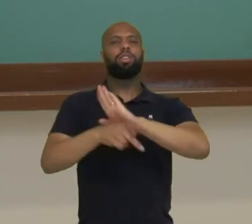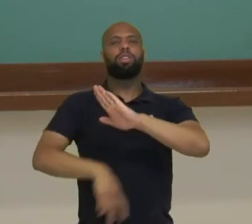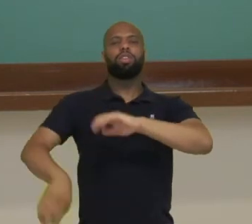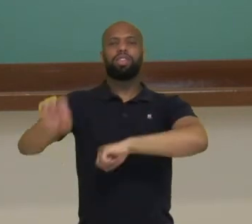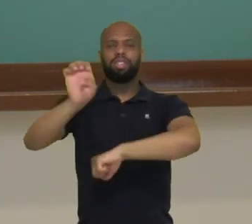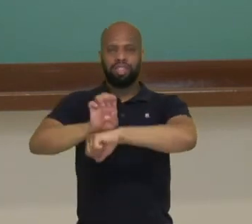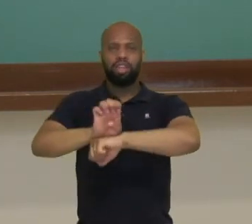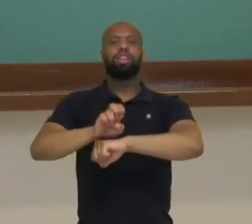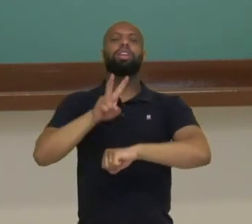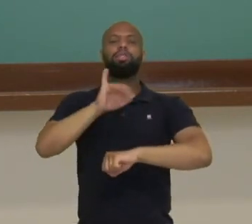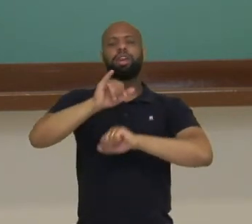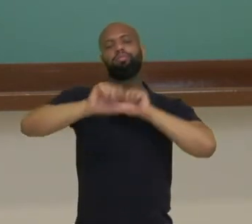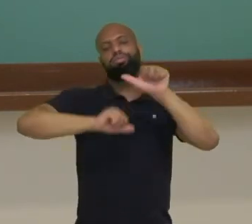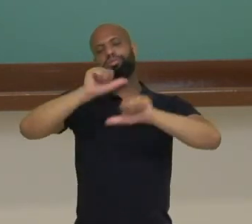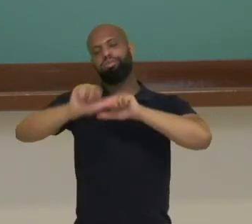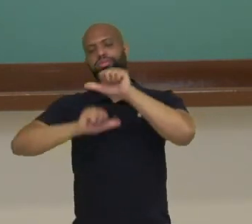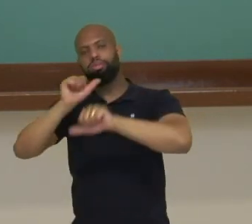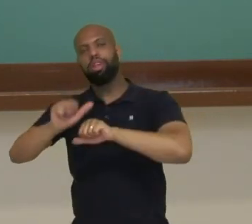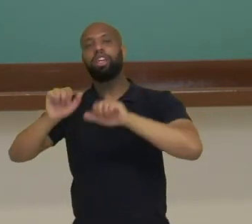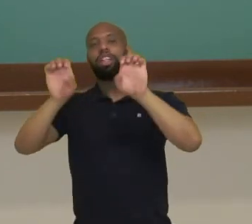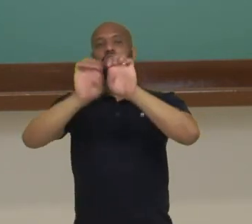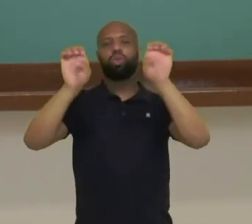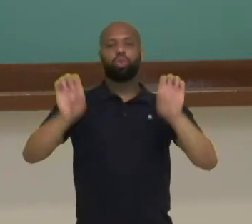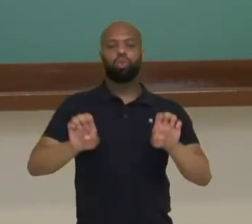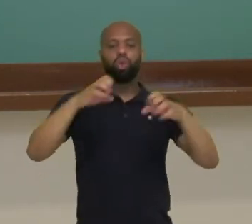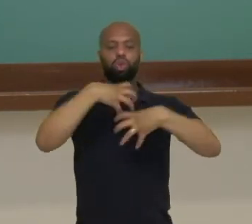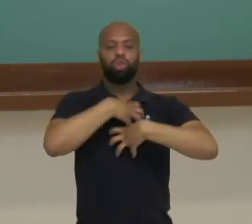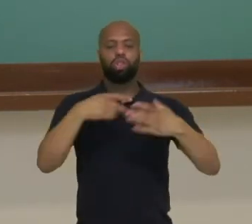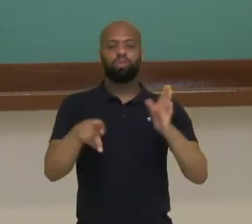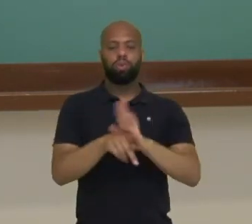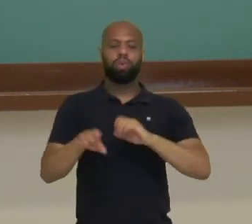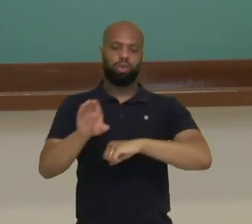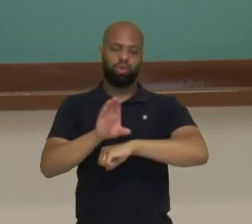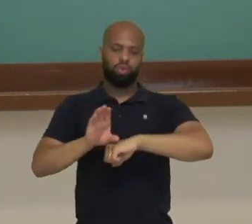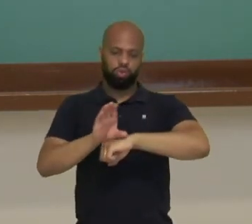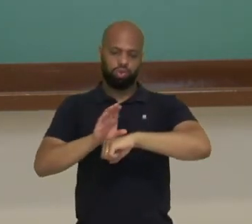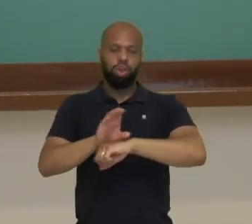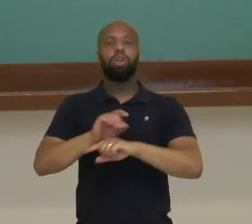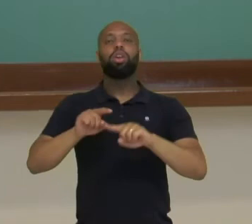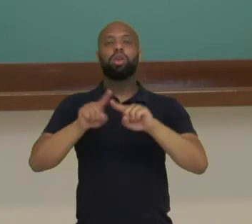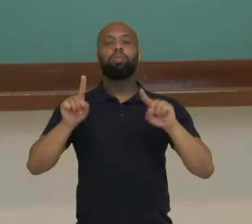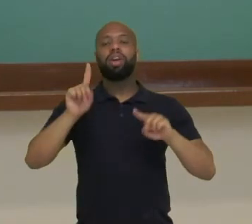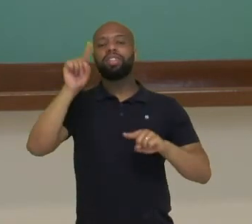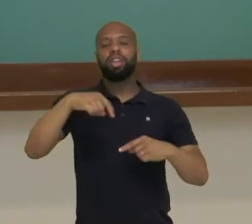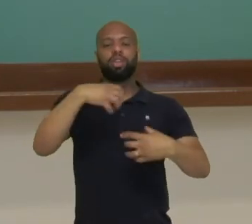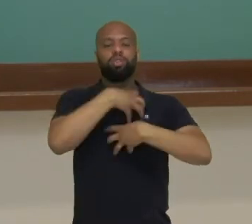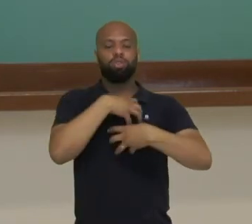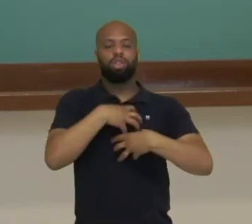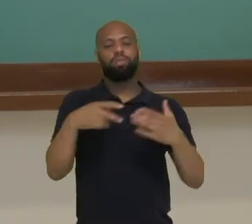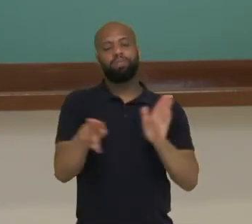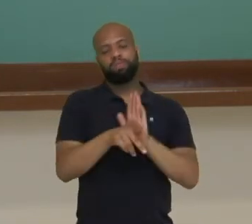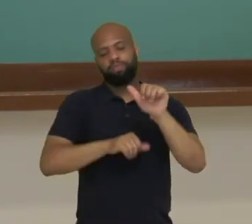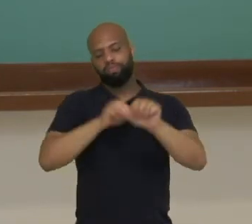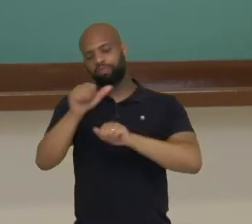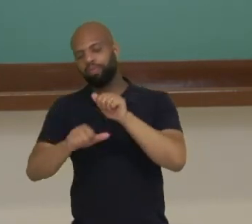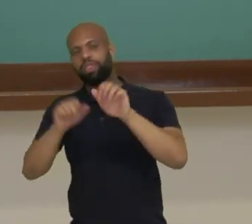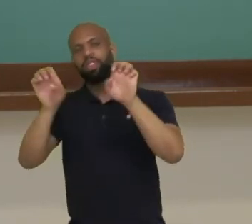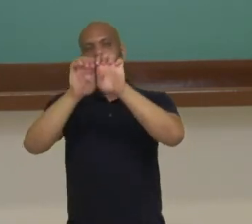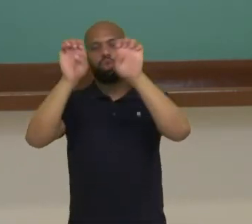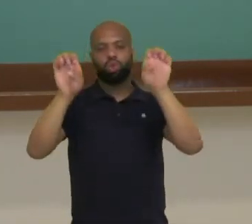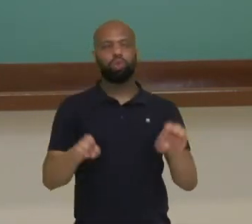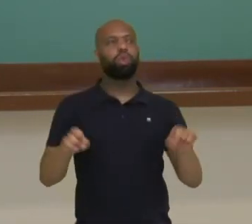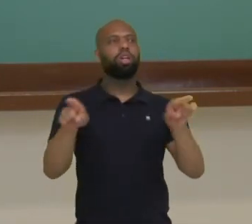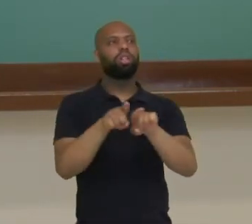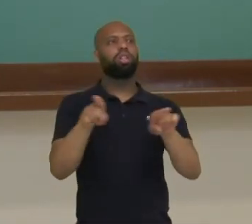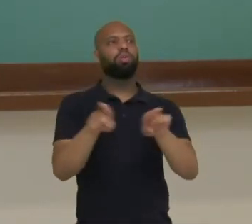seja, que ia modificar a estrutura da Constituição, mas que era uma maneira de modificar as estruturas e trazer